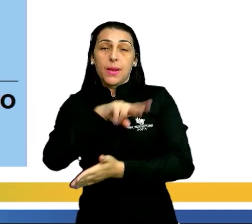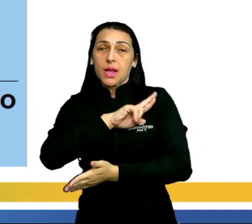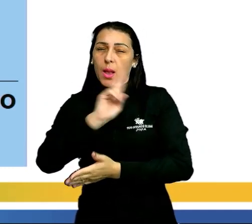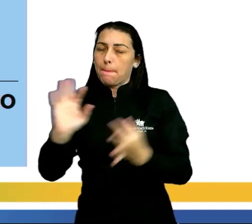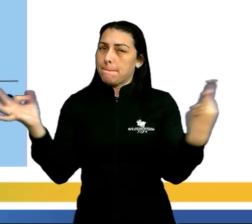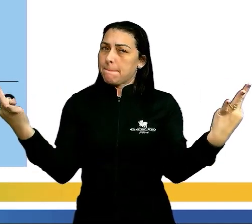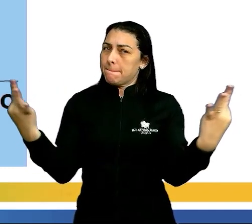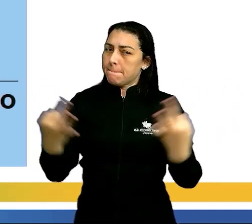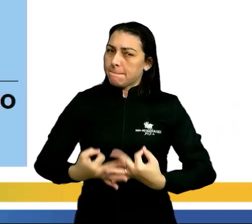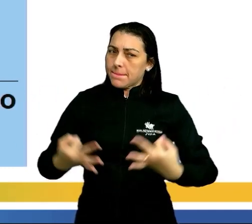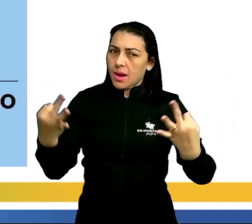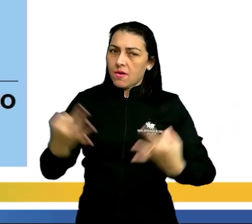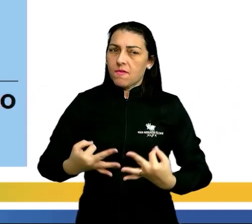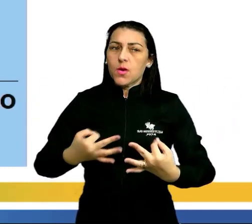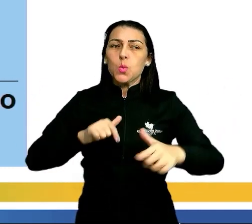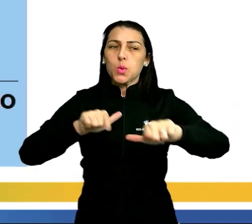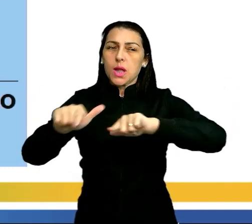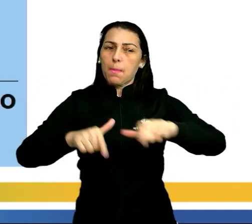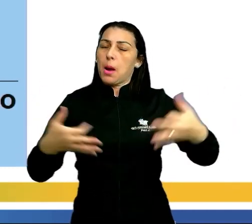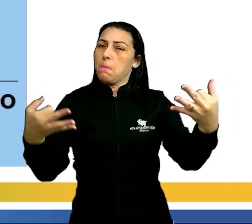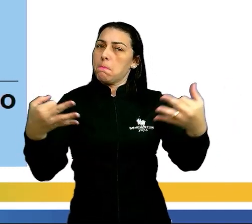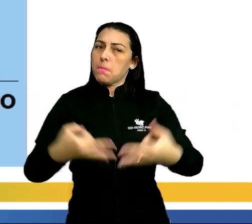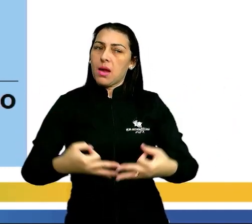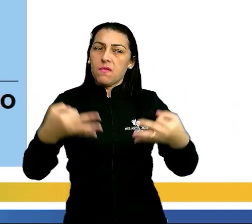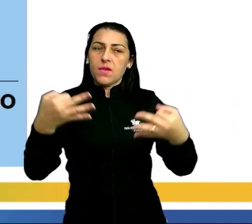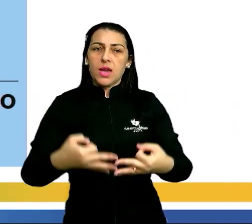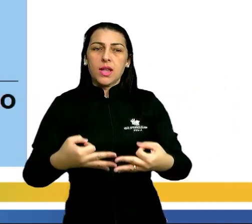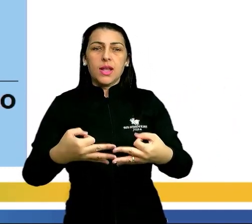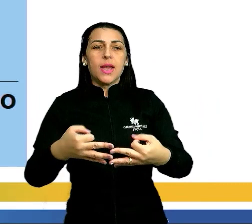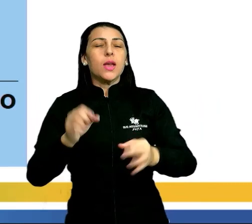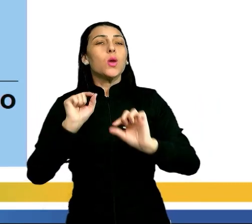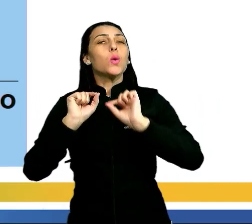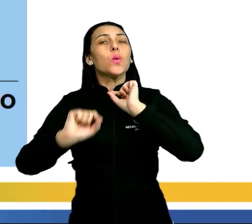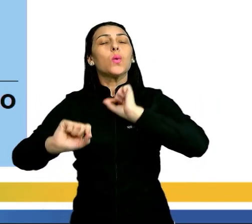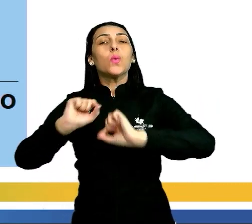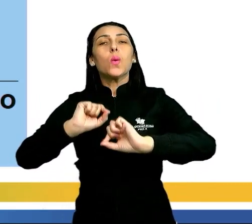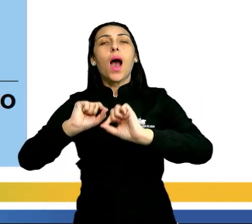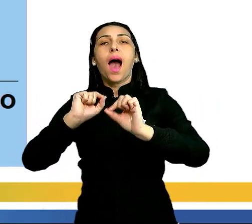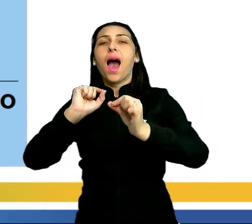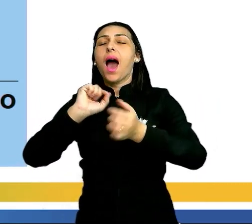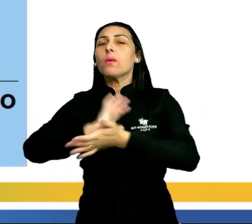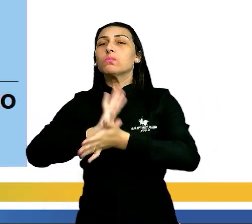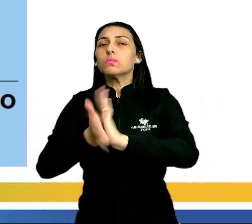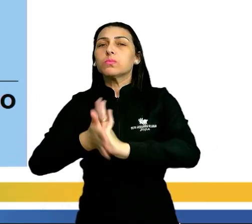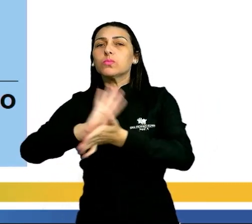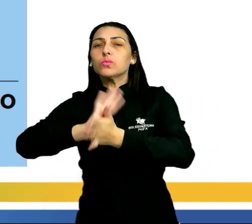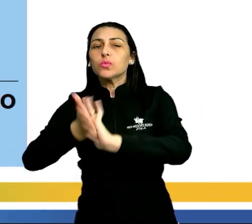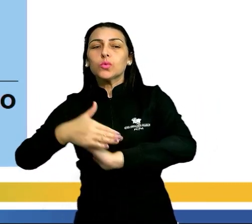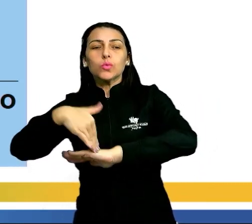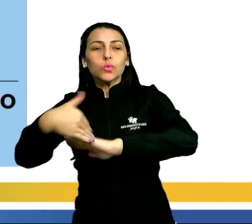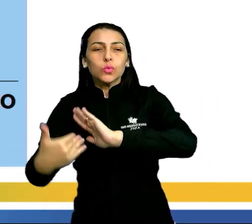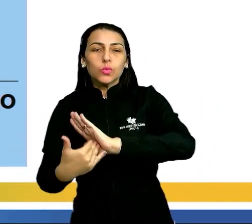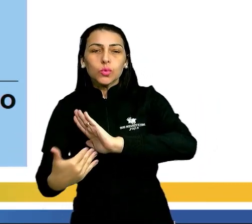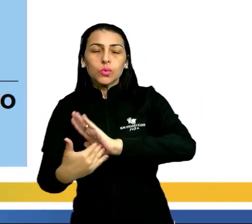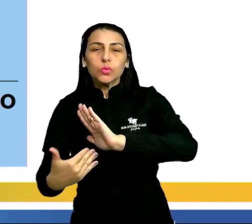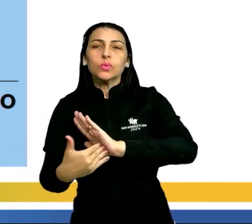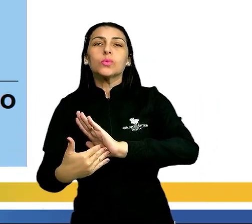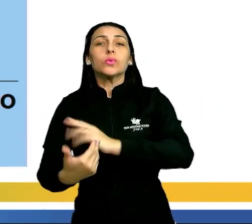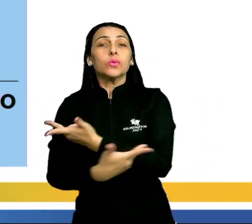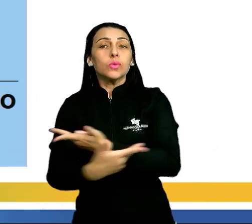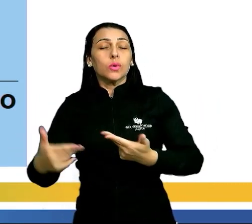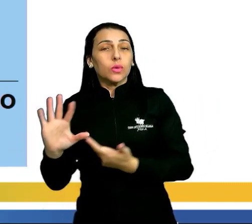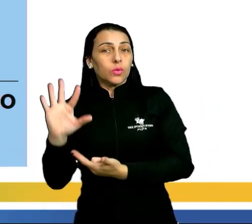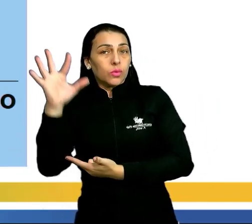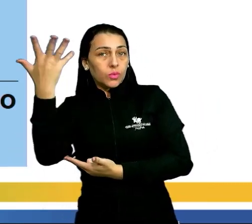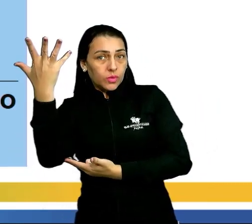religião perfeita, o emprego perfeito, e acabando de todas as coisas,